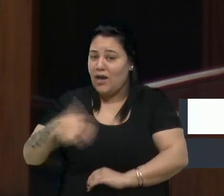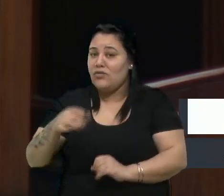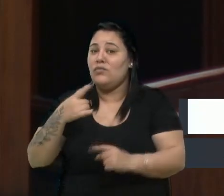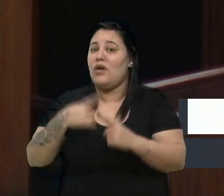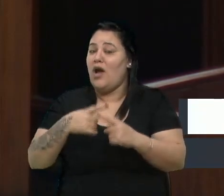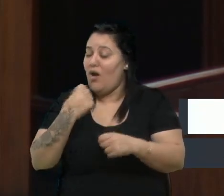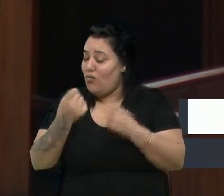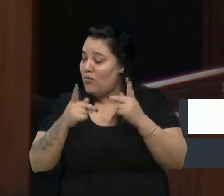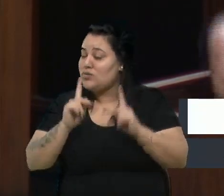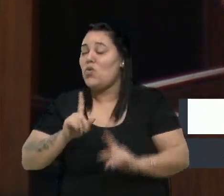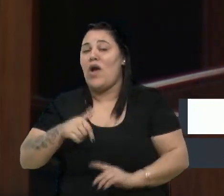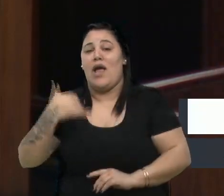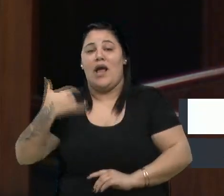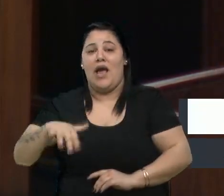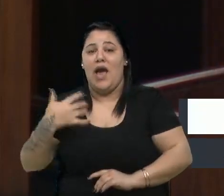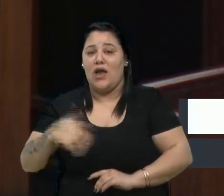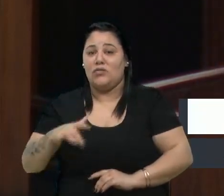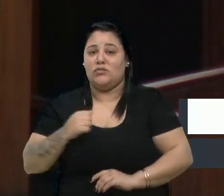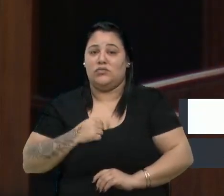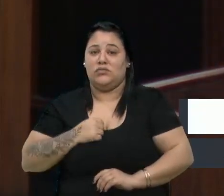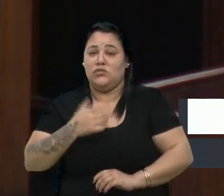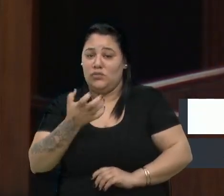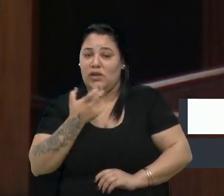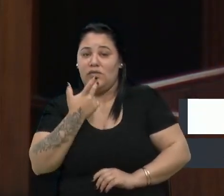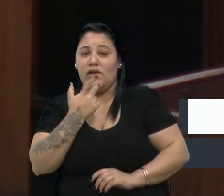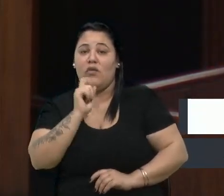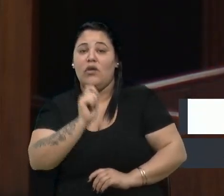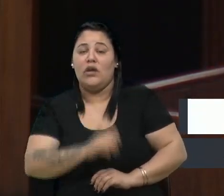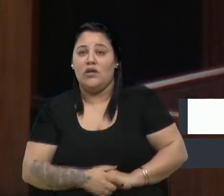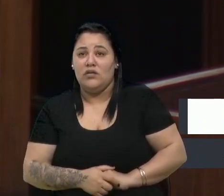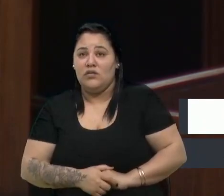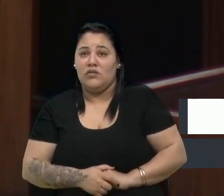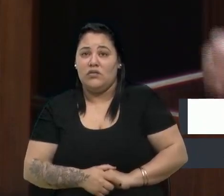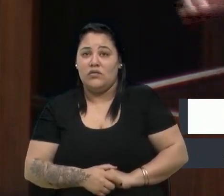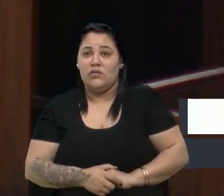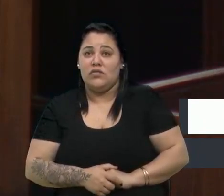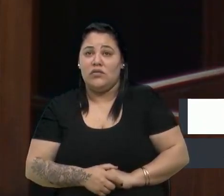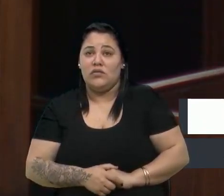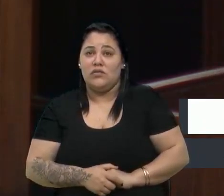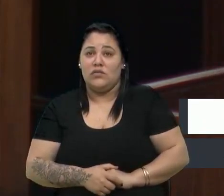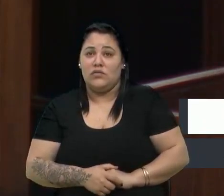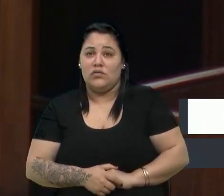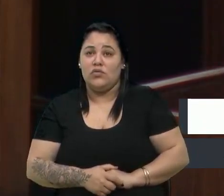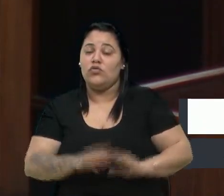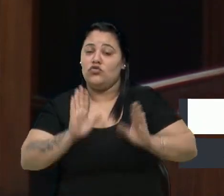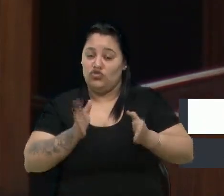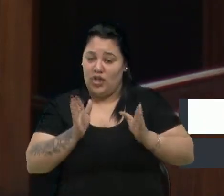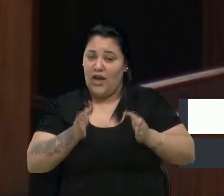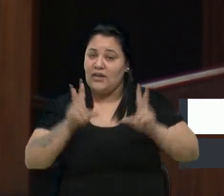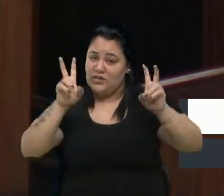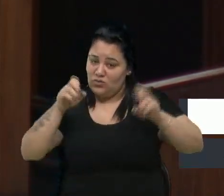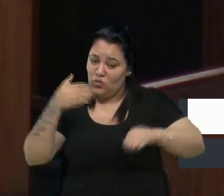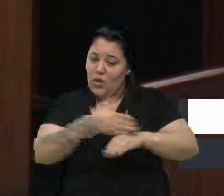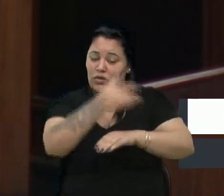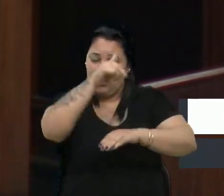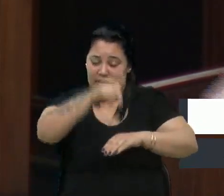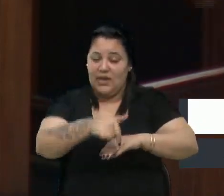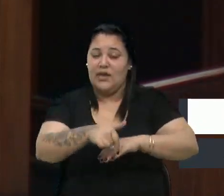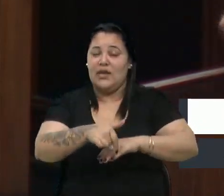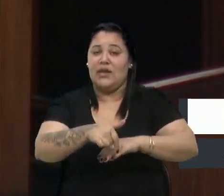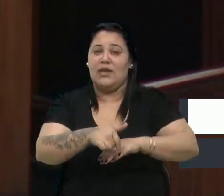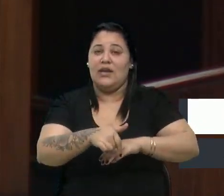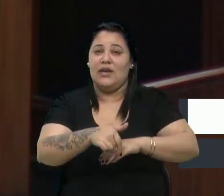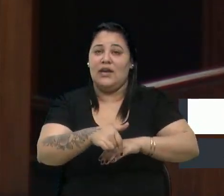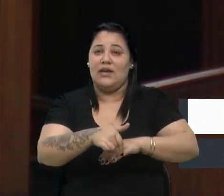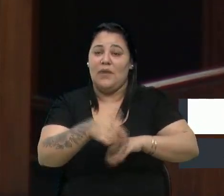pessoas. Então, eu quero dizer que a partir de hoje, já que esse tema veio para a baila, eu quero dizer que